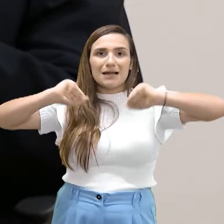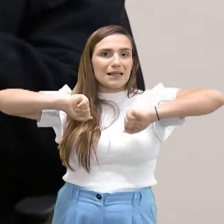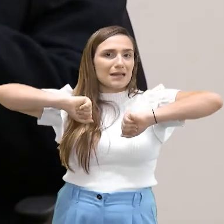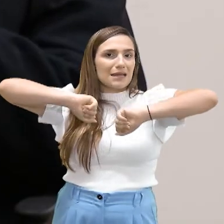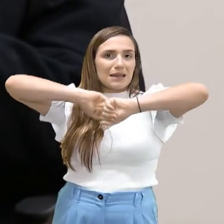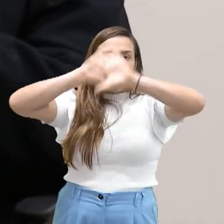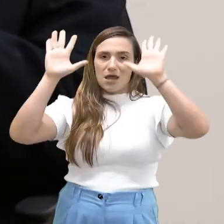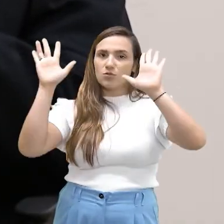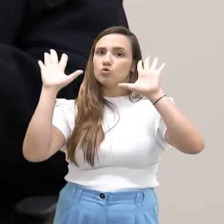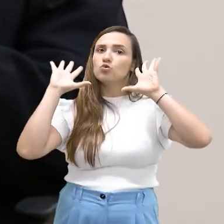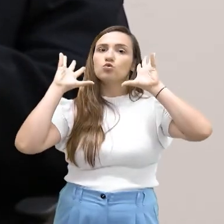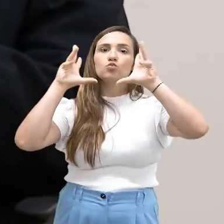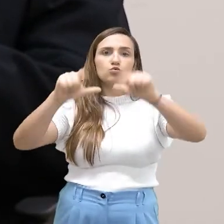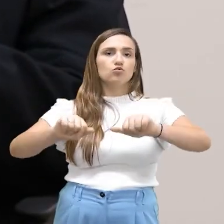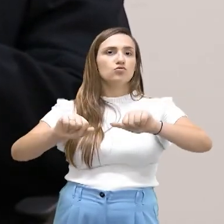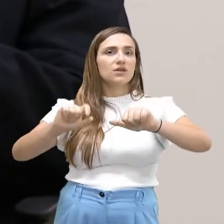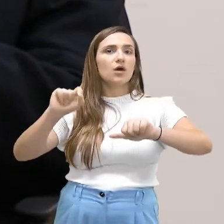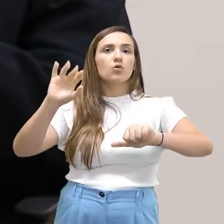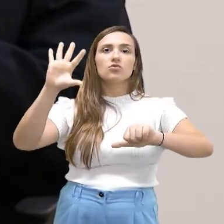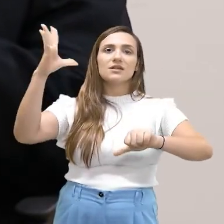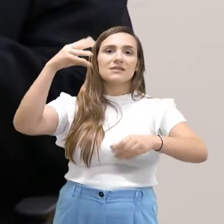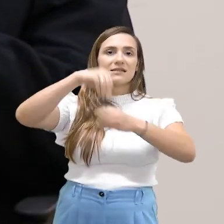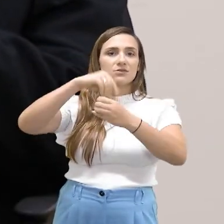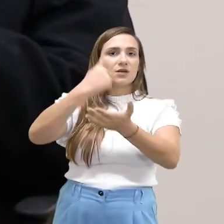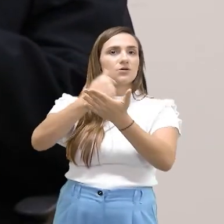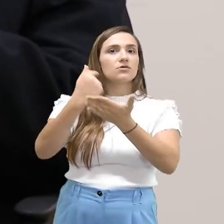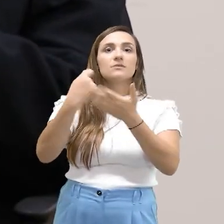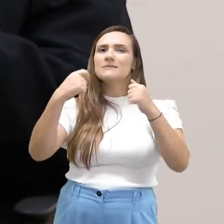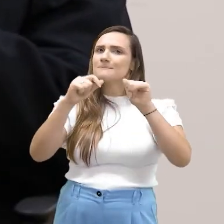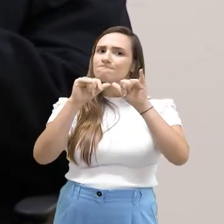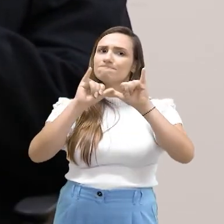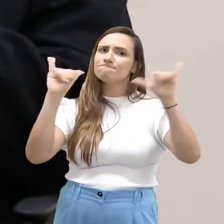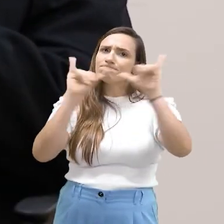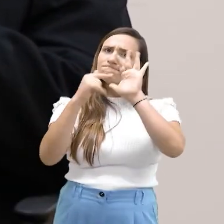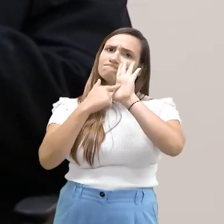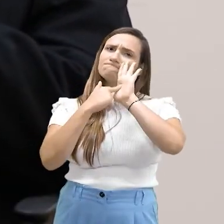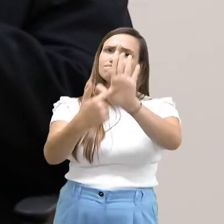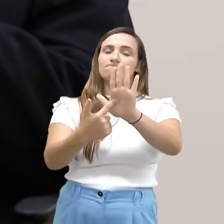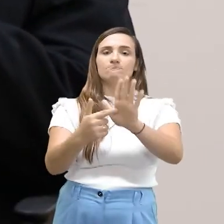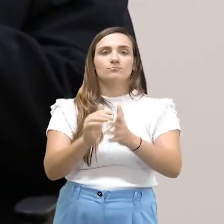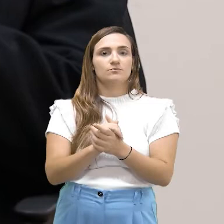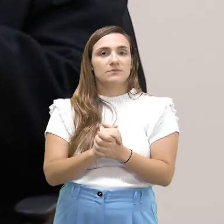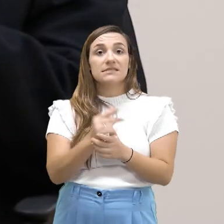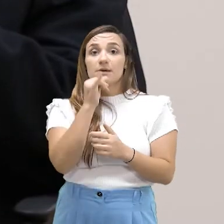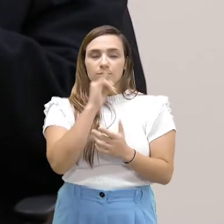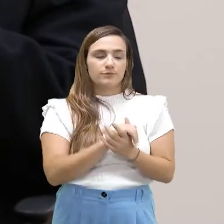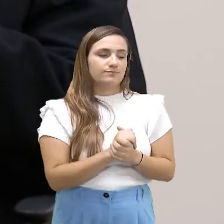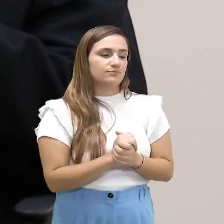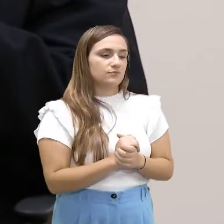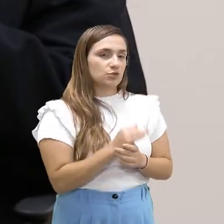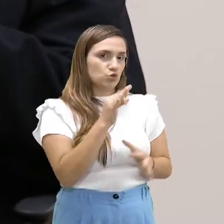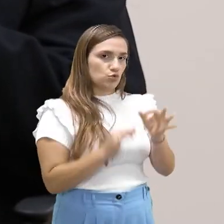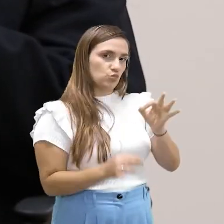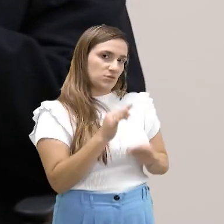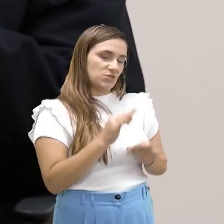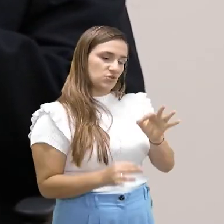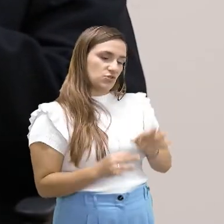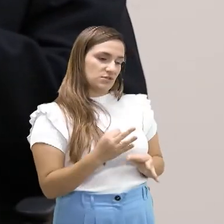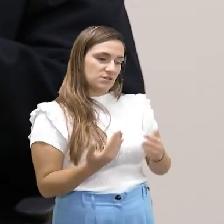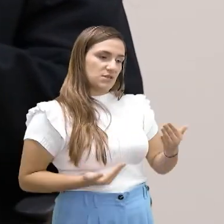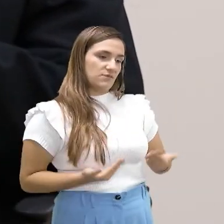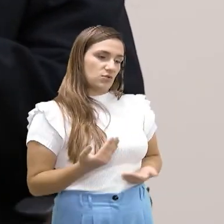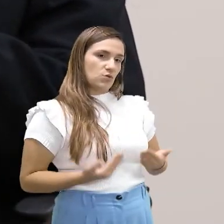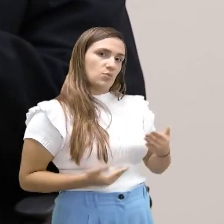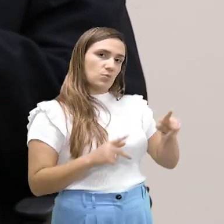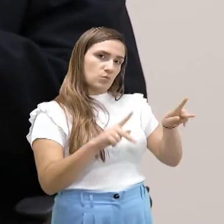publicidade de todos os atos. Da mesma maneira como os magistrados e